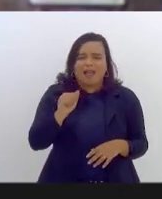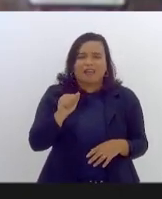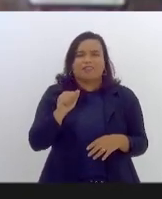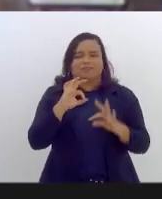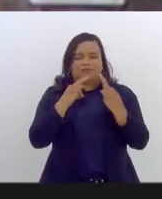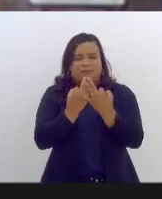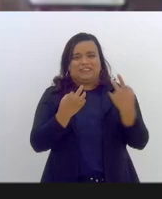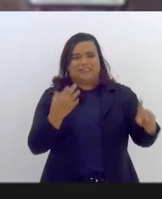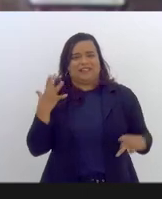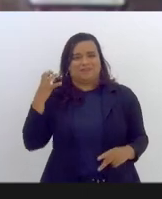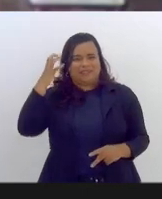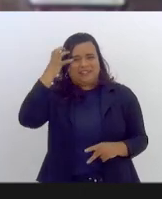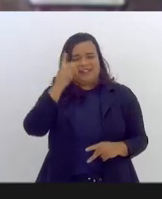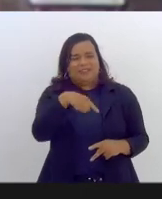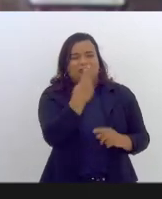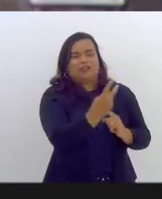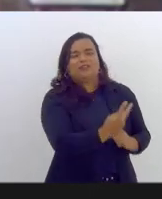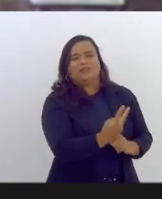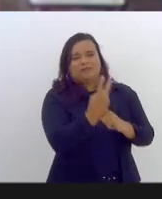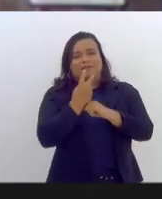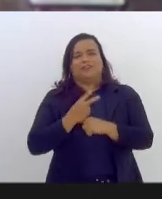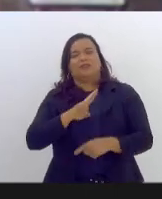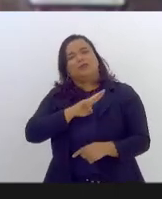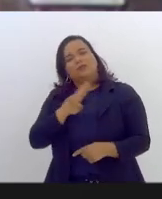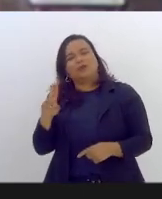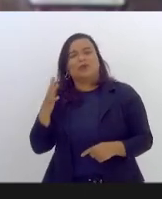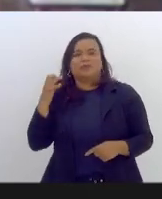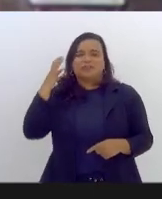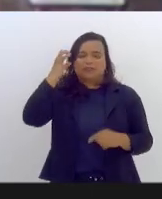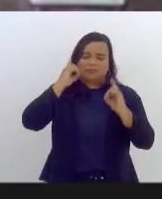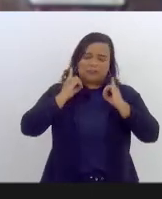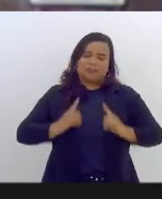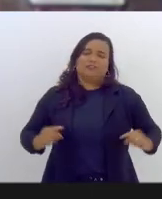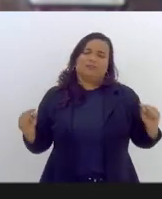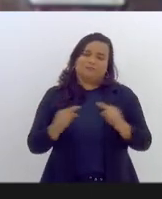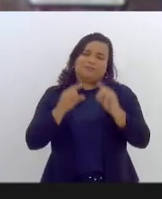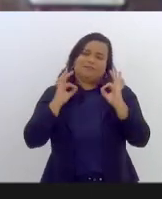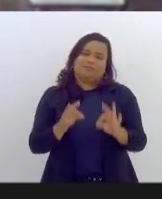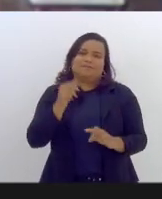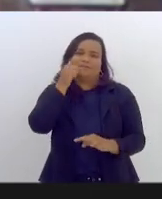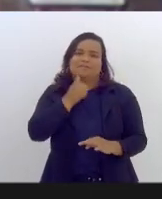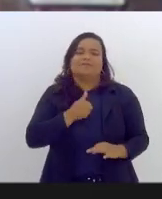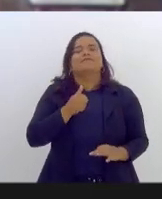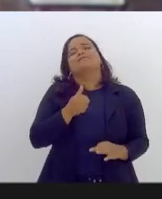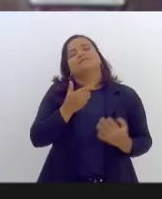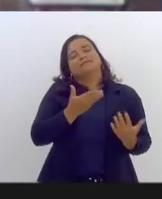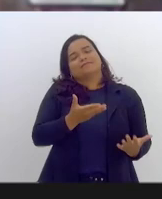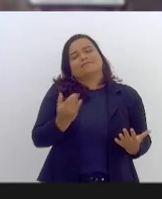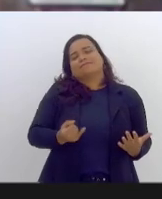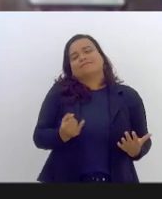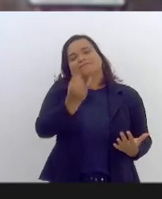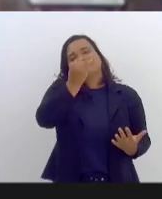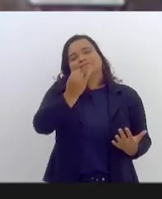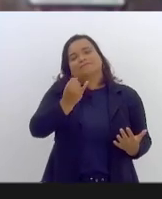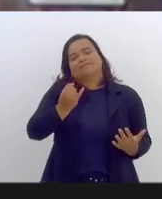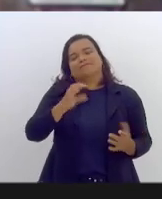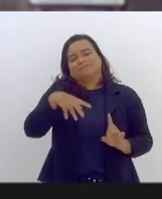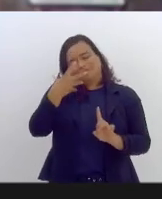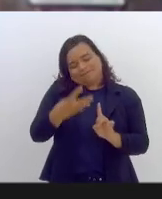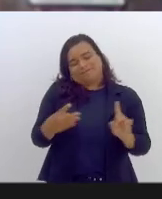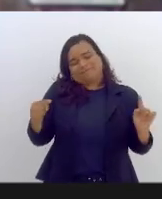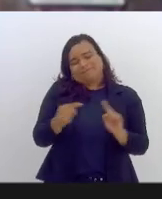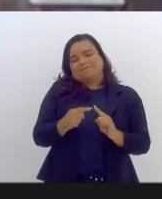emprestam, né, o nome, tão dignamente, o nome de Marielle a nos honrar com essa